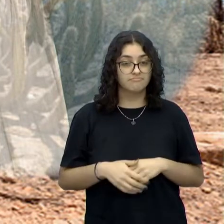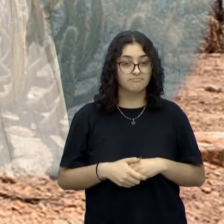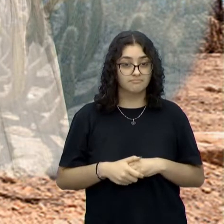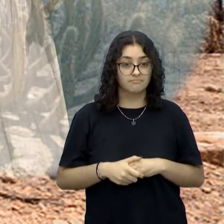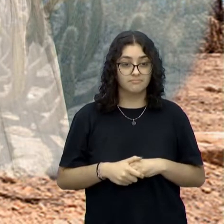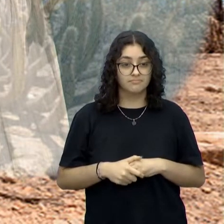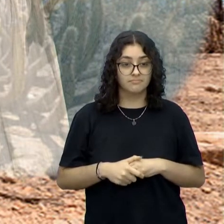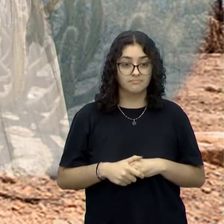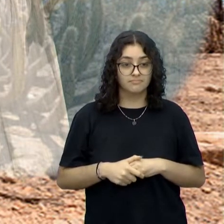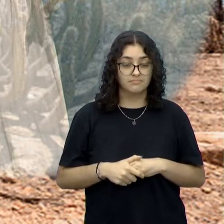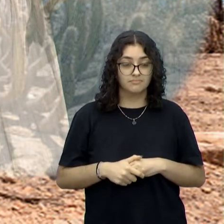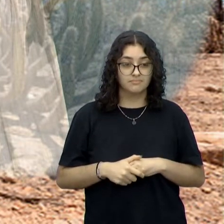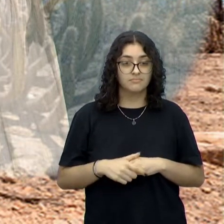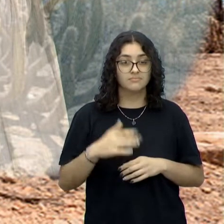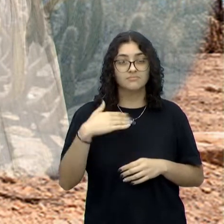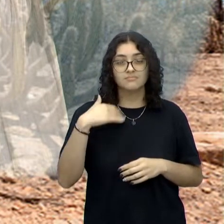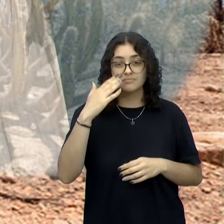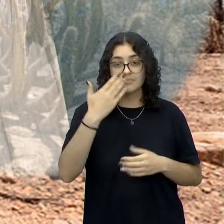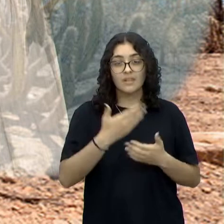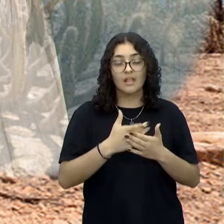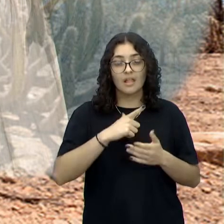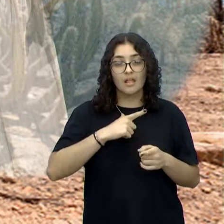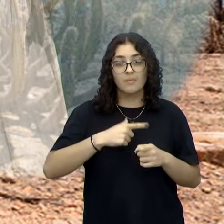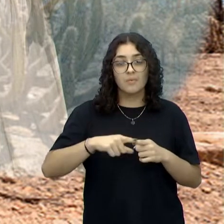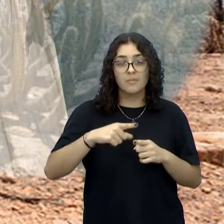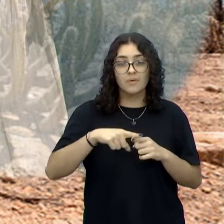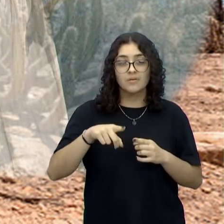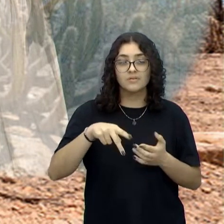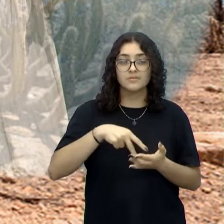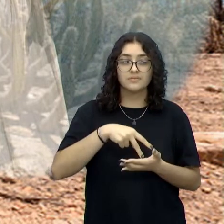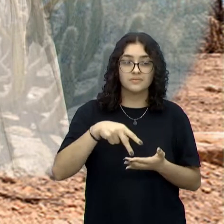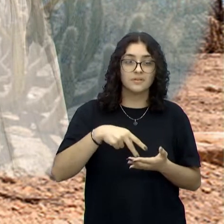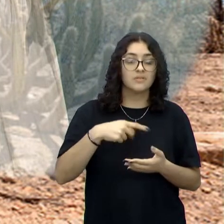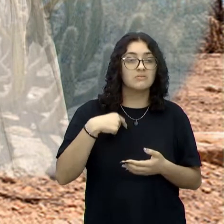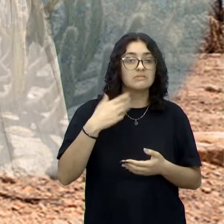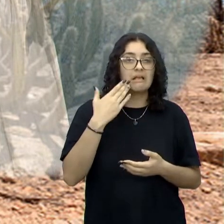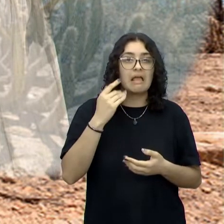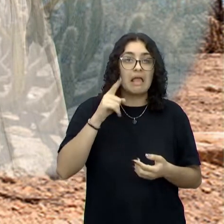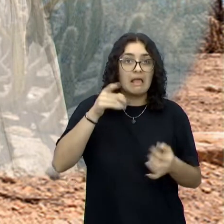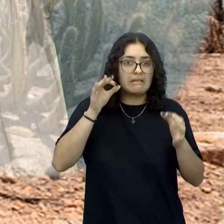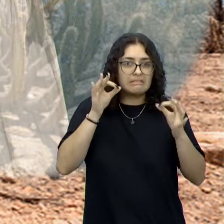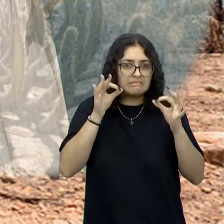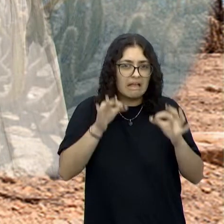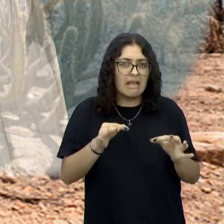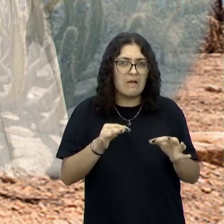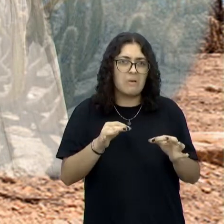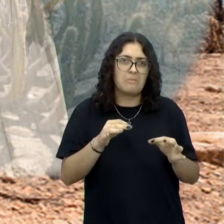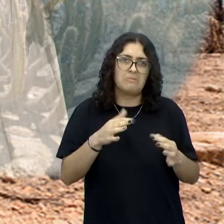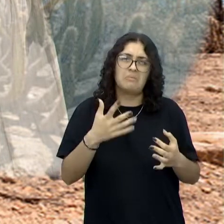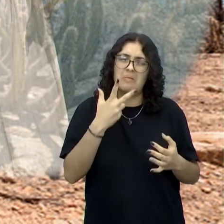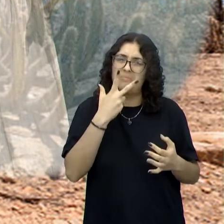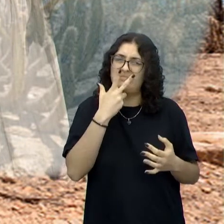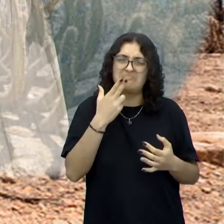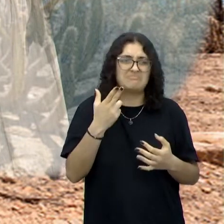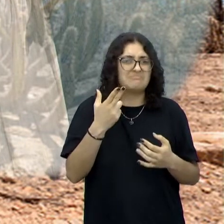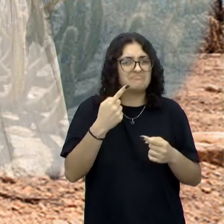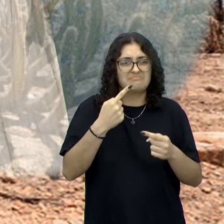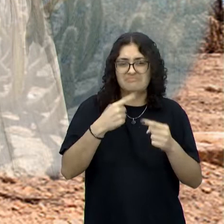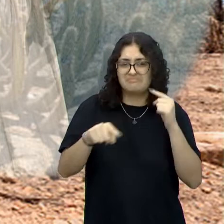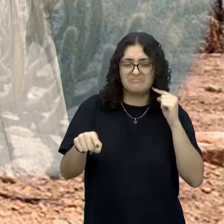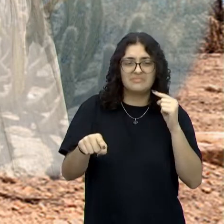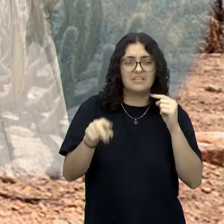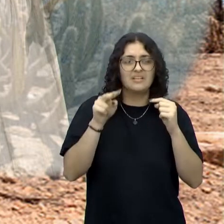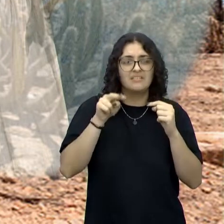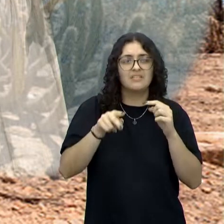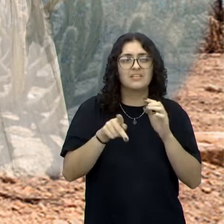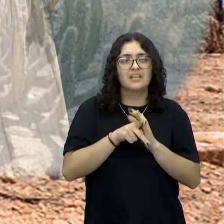Na parte dos conflitos eu acho que houve aí um problema de coreografia, não sei se proposital, mas ficou um pouco estranho. Tem horas que a gente vê assim, as cenas